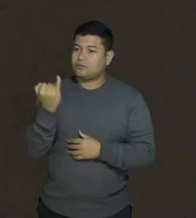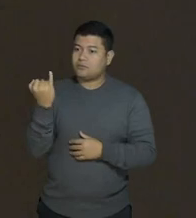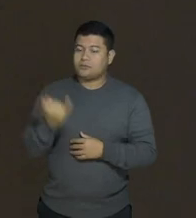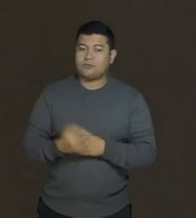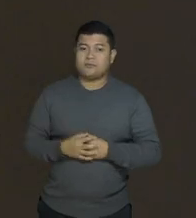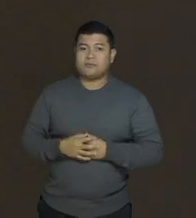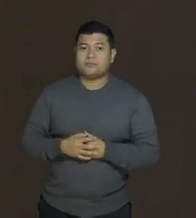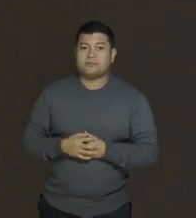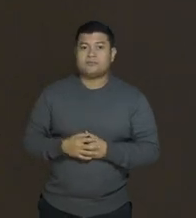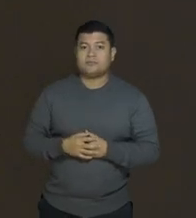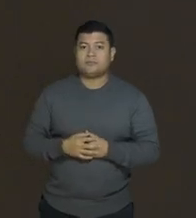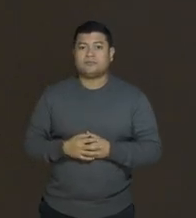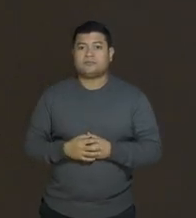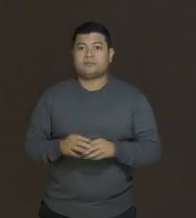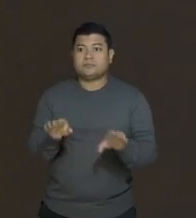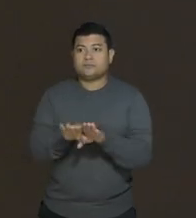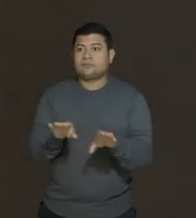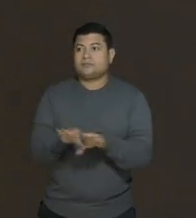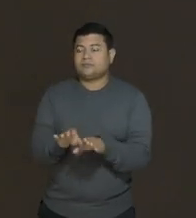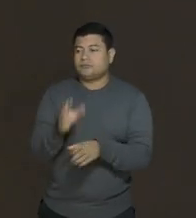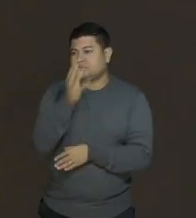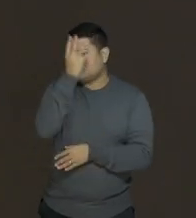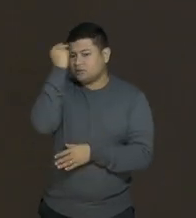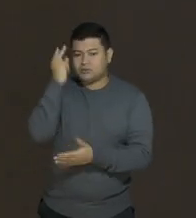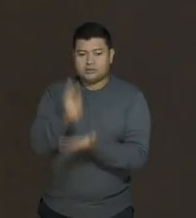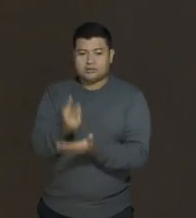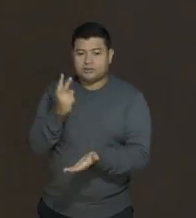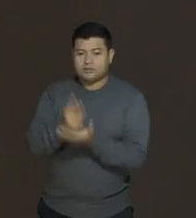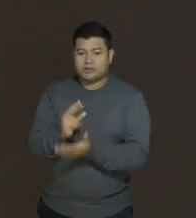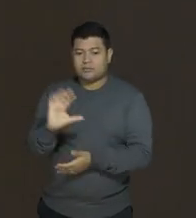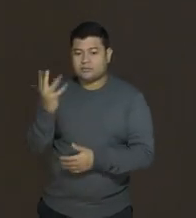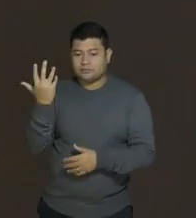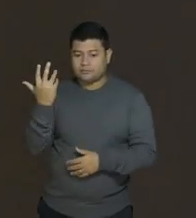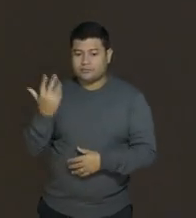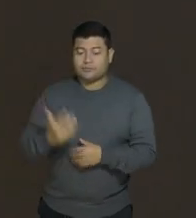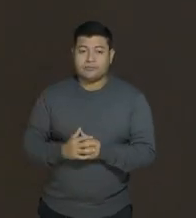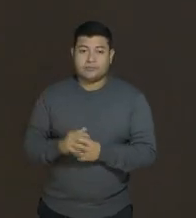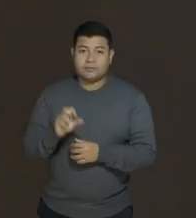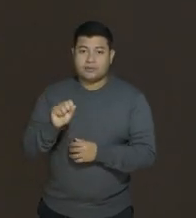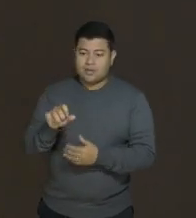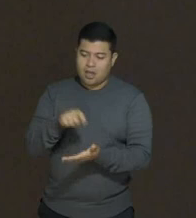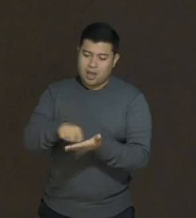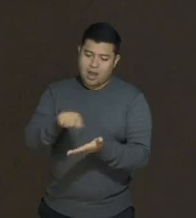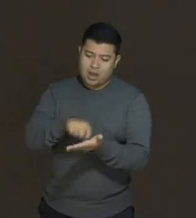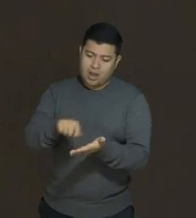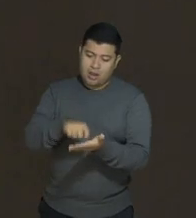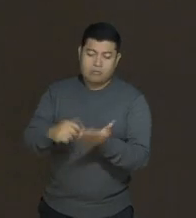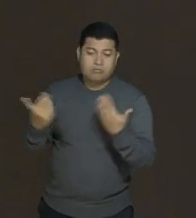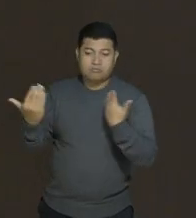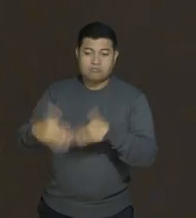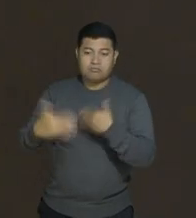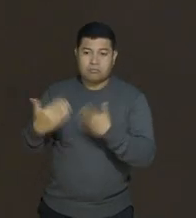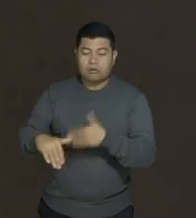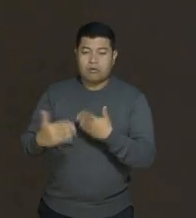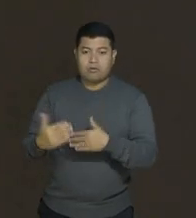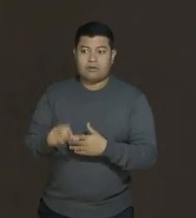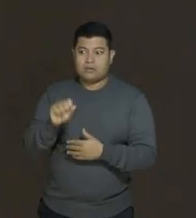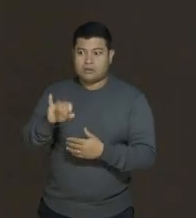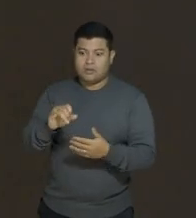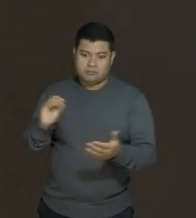E apresenta esquecimento das atividades. Né? Se não escrever, eles não lembram do dia de prova, o dia que é para entregar trabalho, eles não